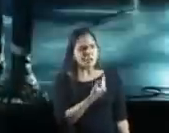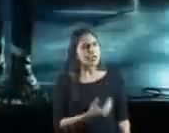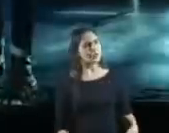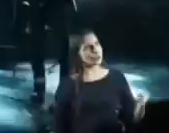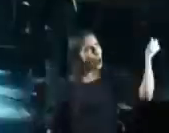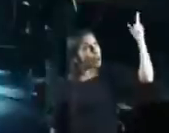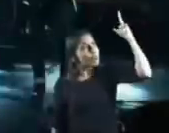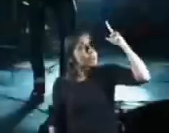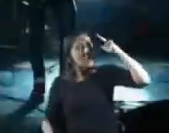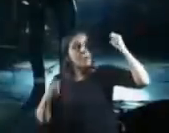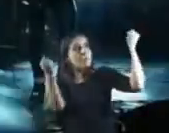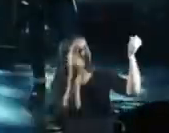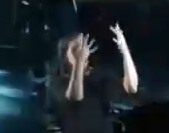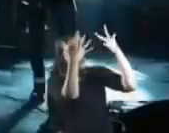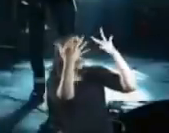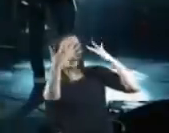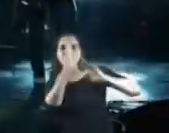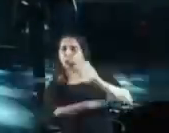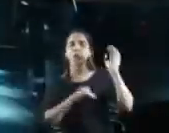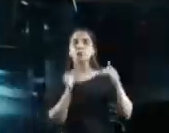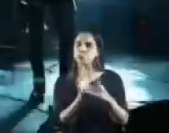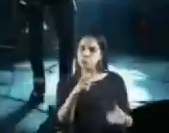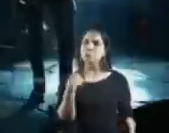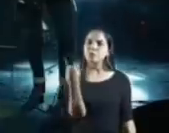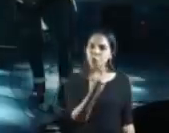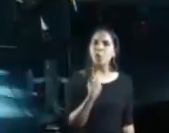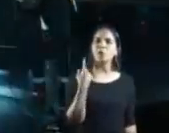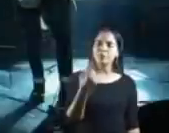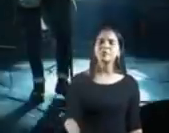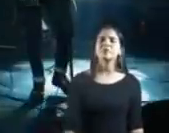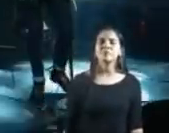camarada, e o sol brilhará pra todos nós.